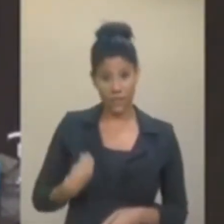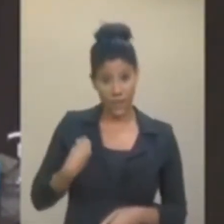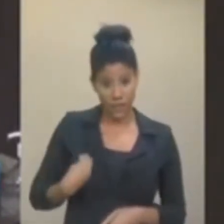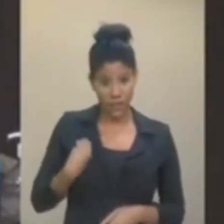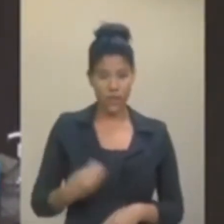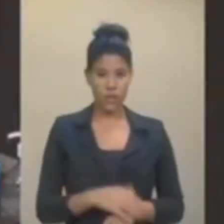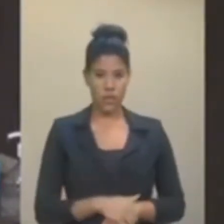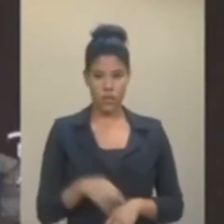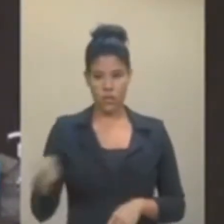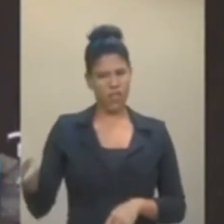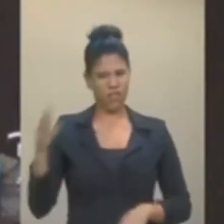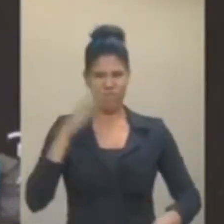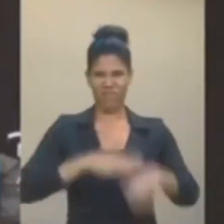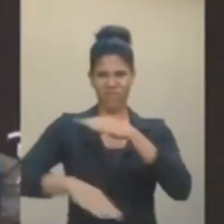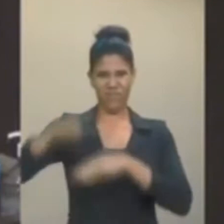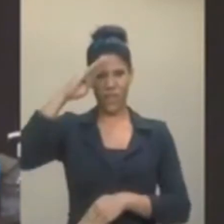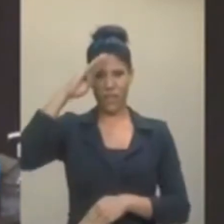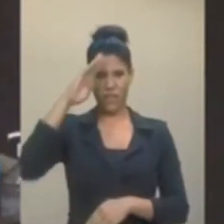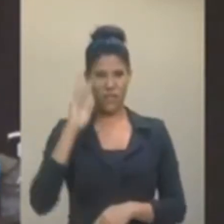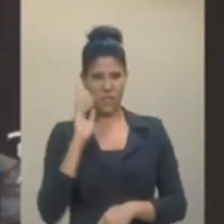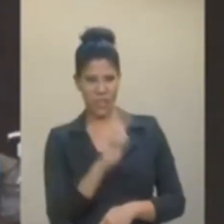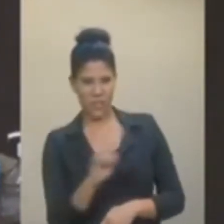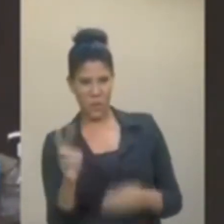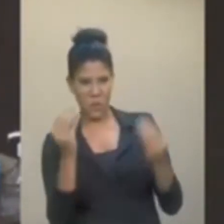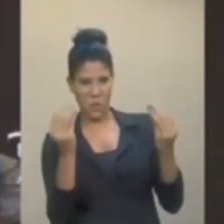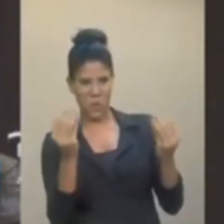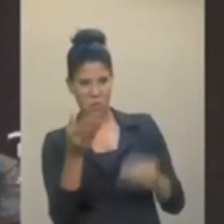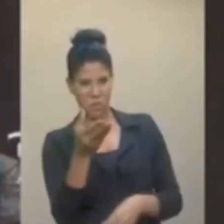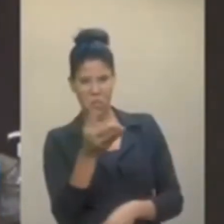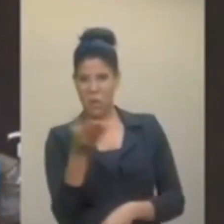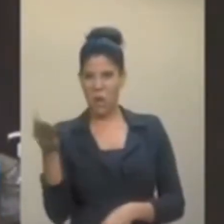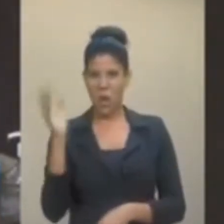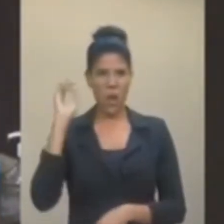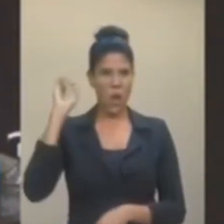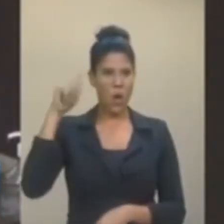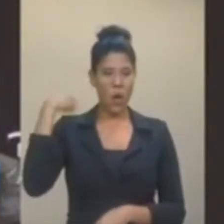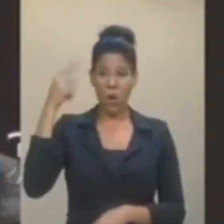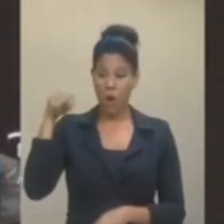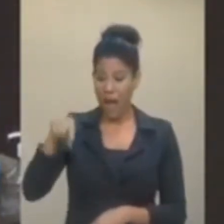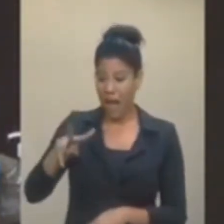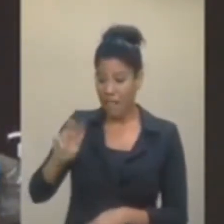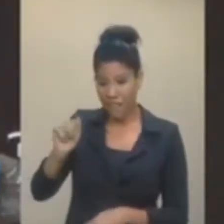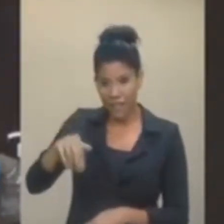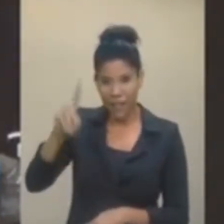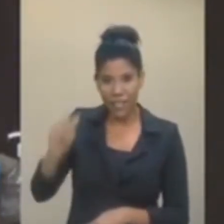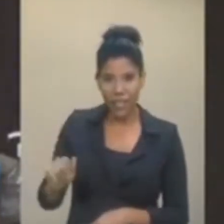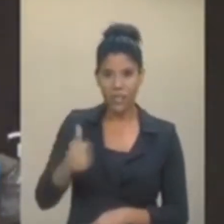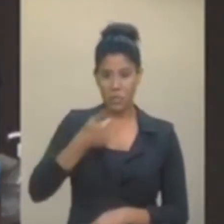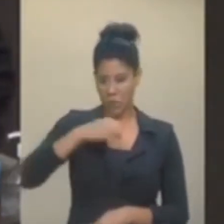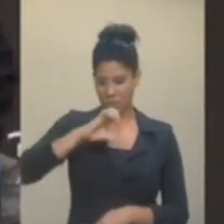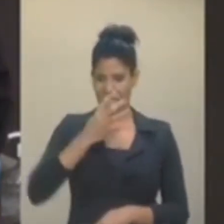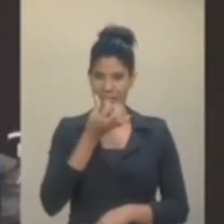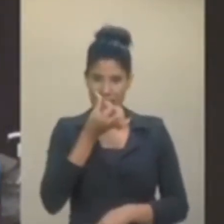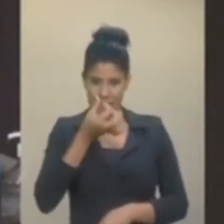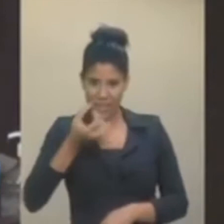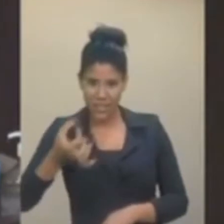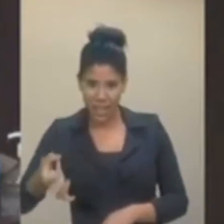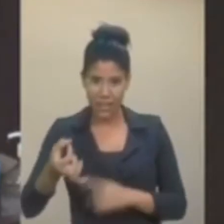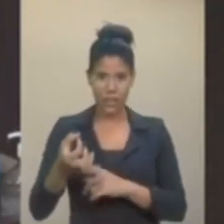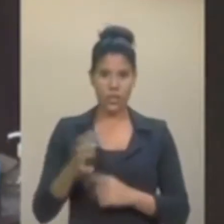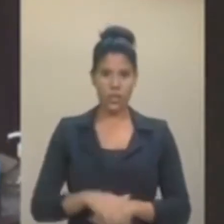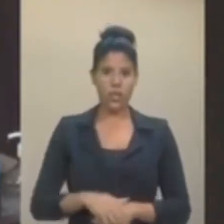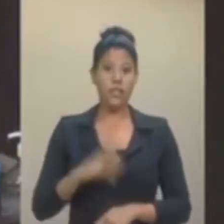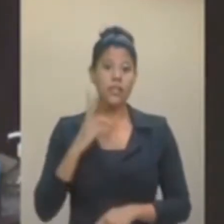estaria indignada e triste. Porque aquela Wanda Sidot da década de 60, num Ceará de